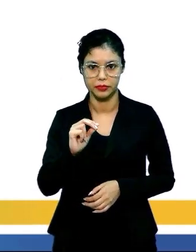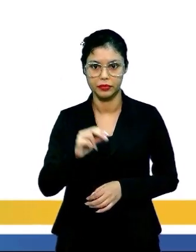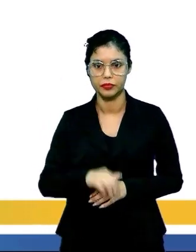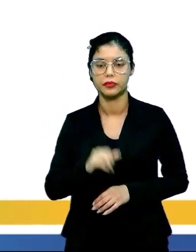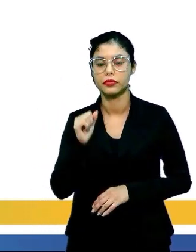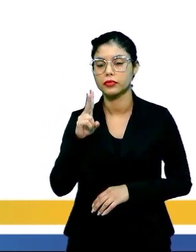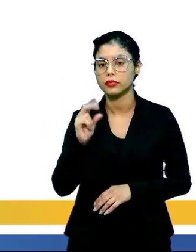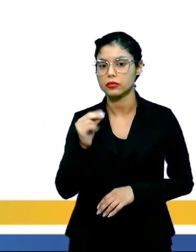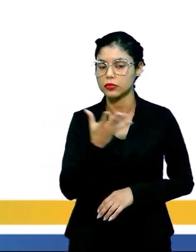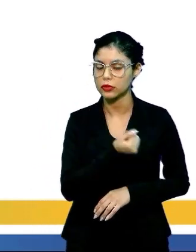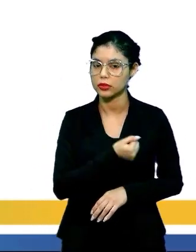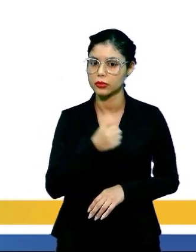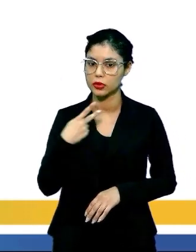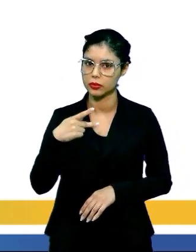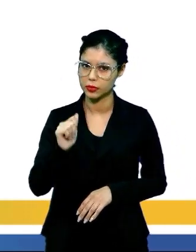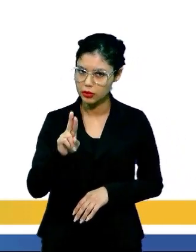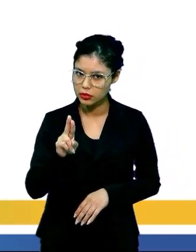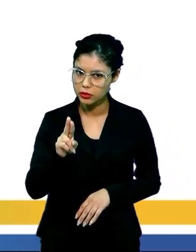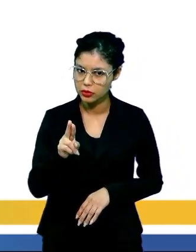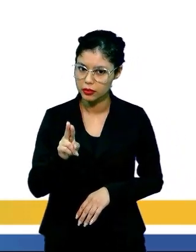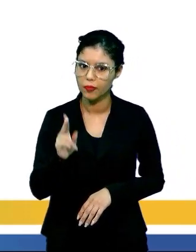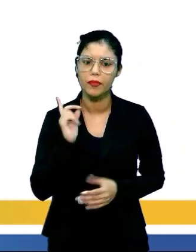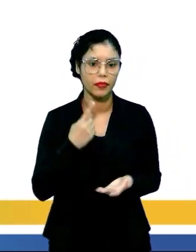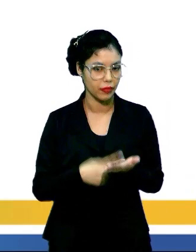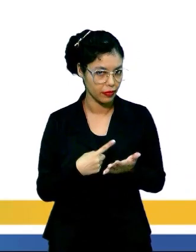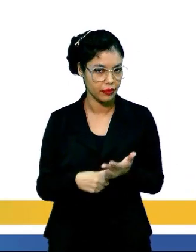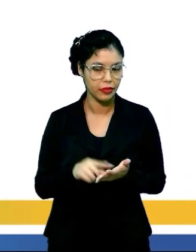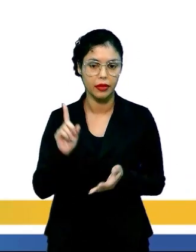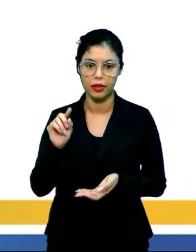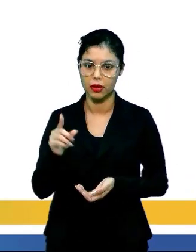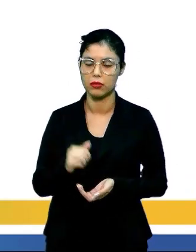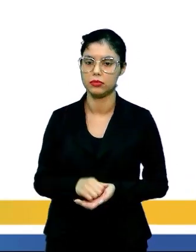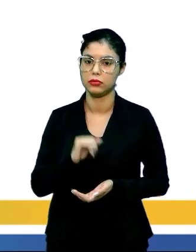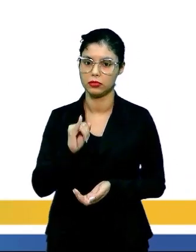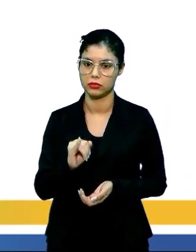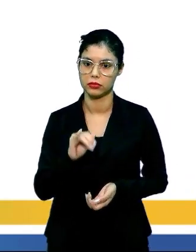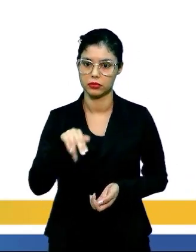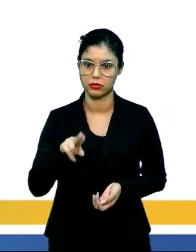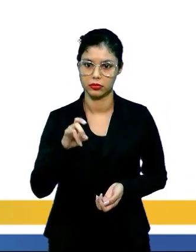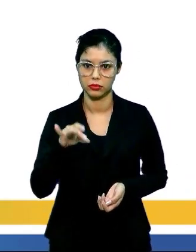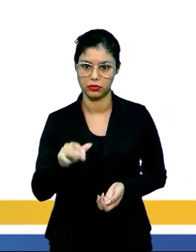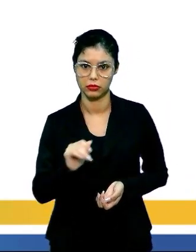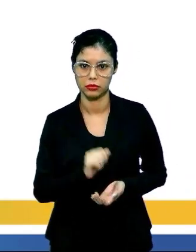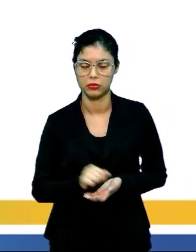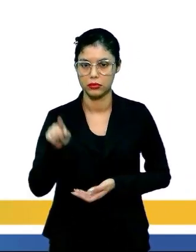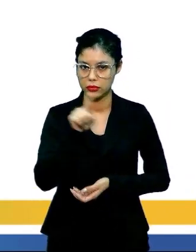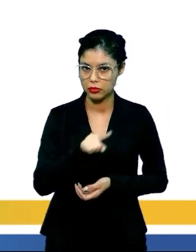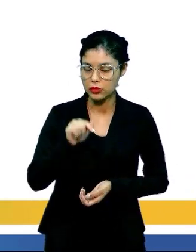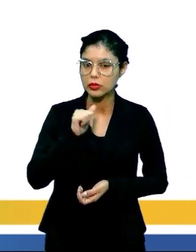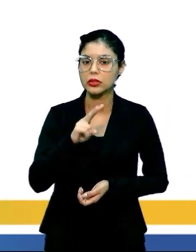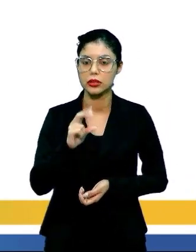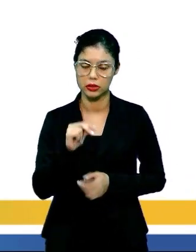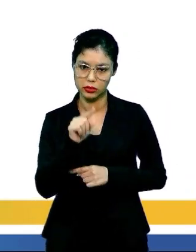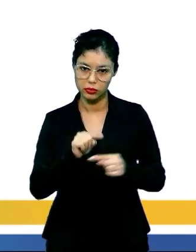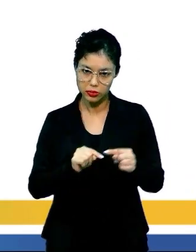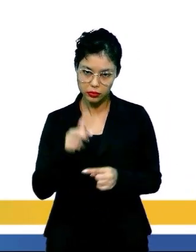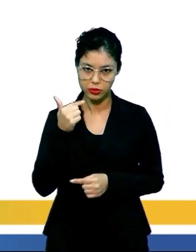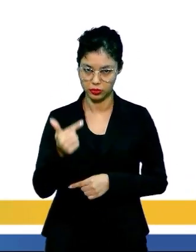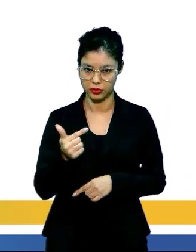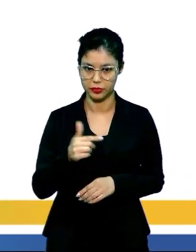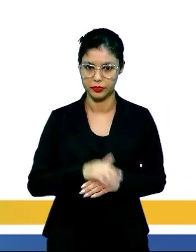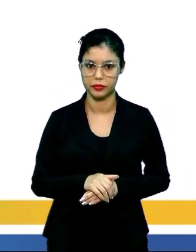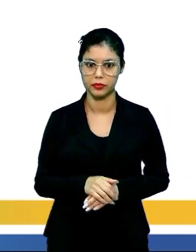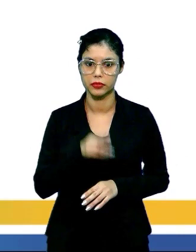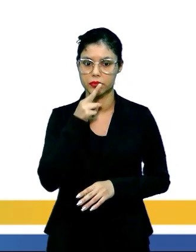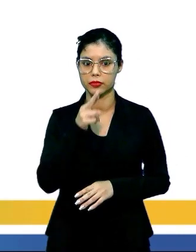50. 50 é um número par? Você concorda comigo? É. Então, a mediana é pegar 50 e dividir por 2